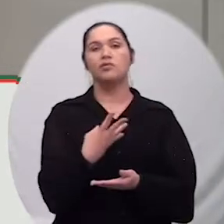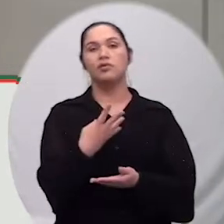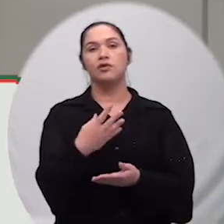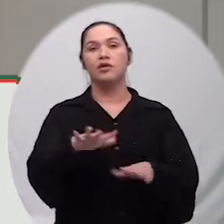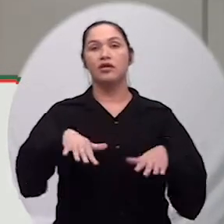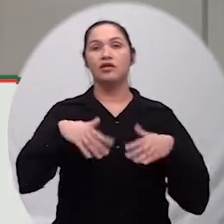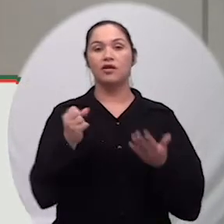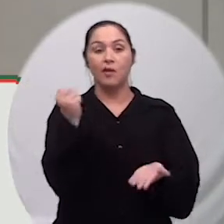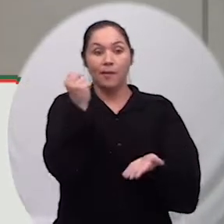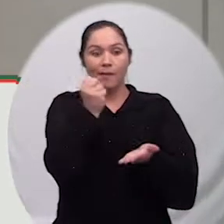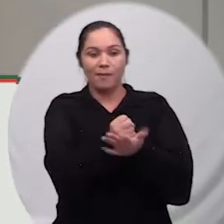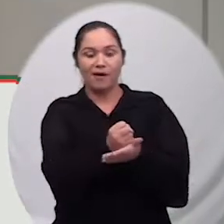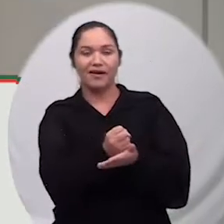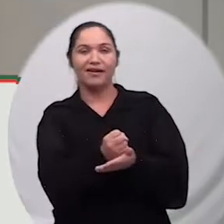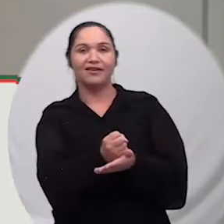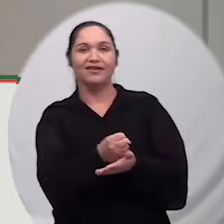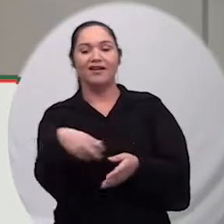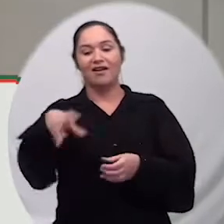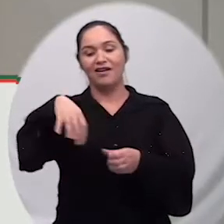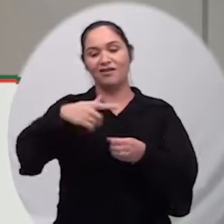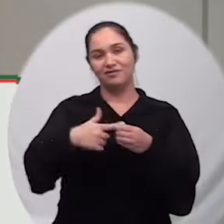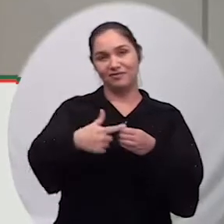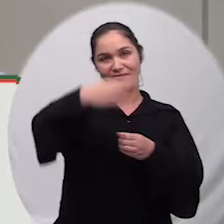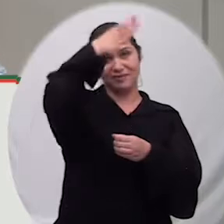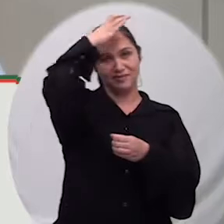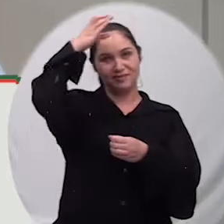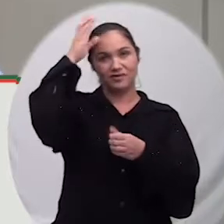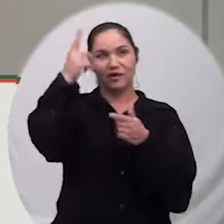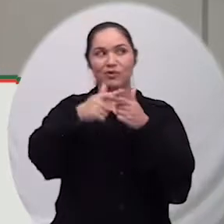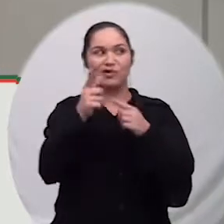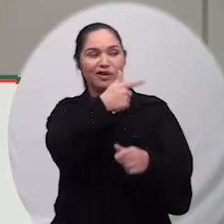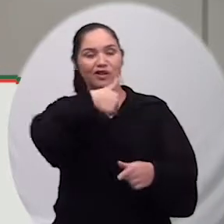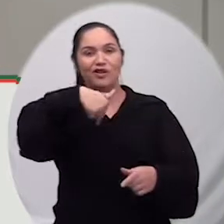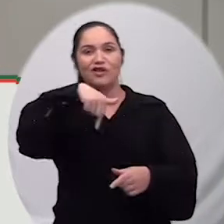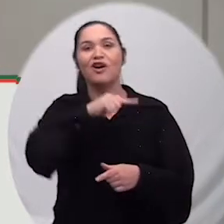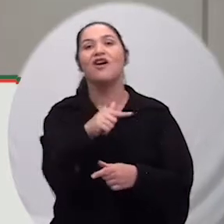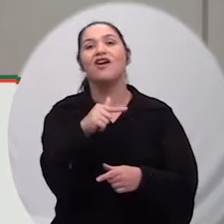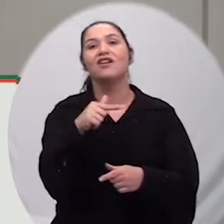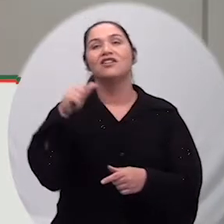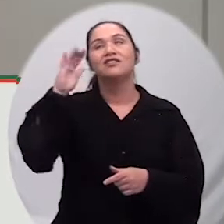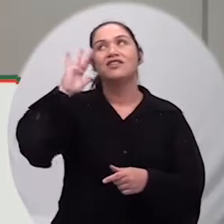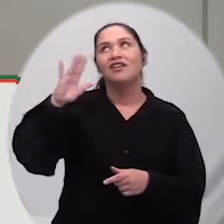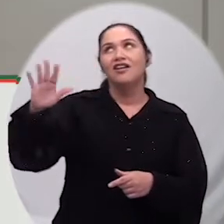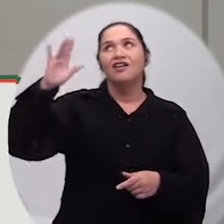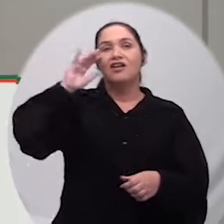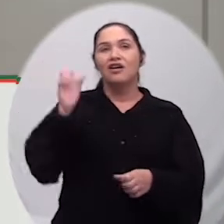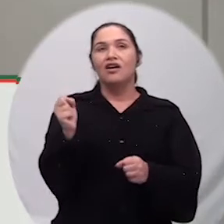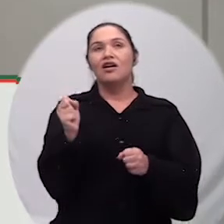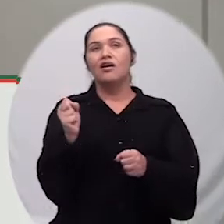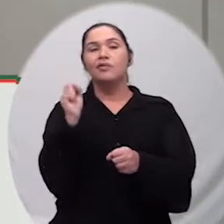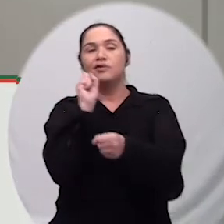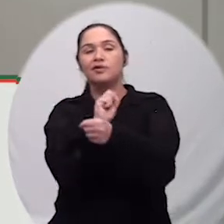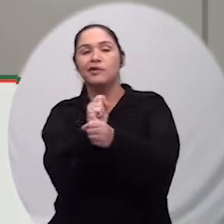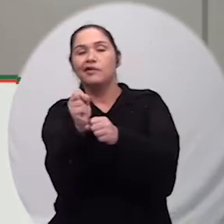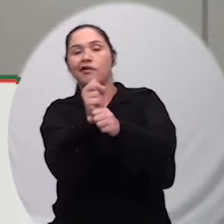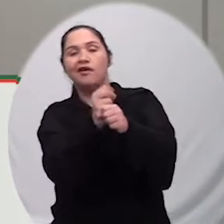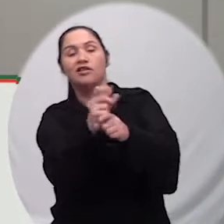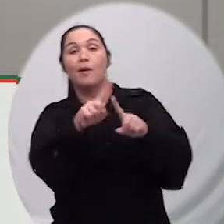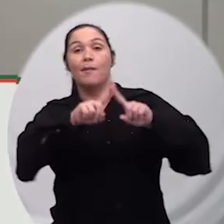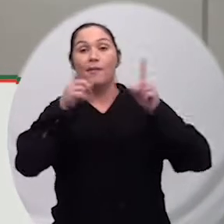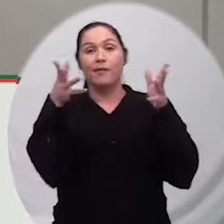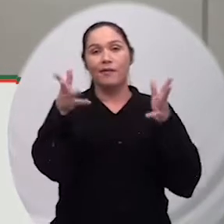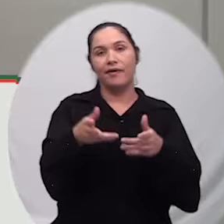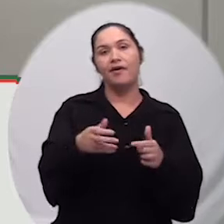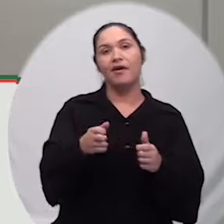marco para a nossa região. Algo tão sonhado durante tantos anos, e felizmente tivemos a oportunidade de